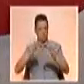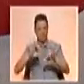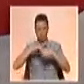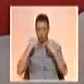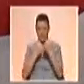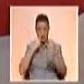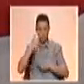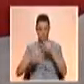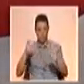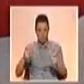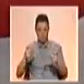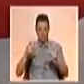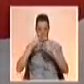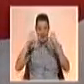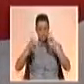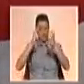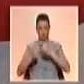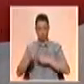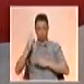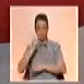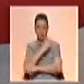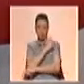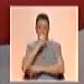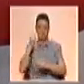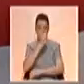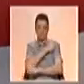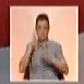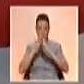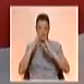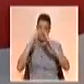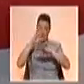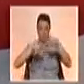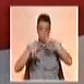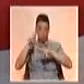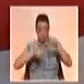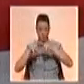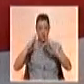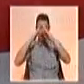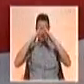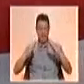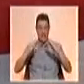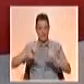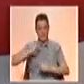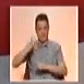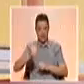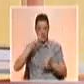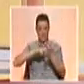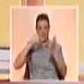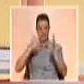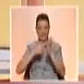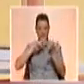sociedade, não empresas, mas nas casas, que construam os telhados verdes. Construam os telhados verdes. E essa é a única